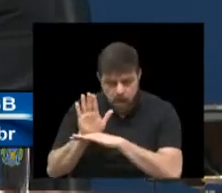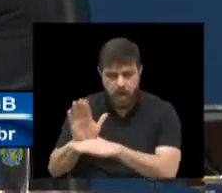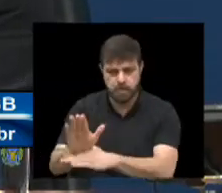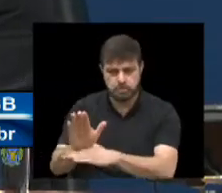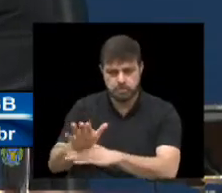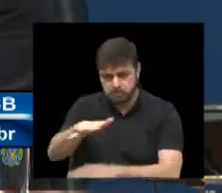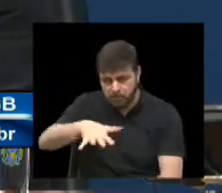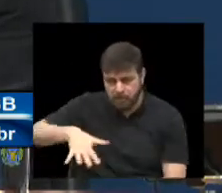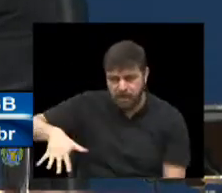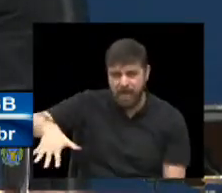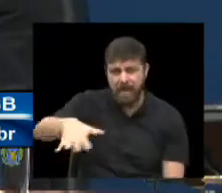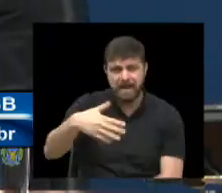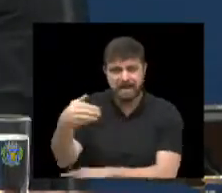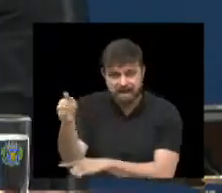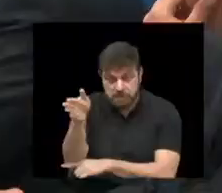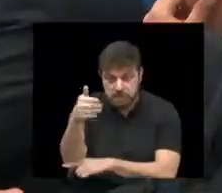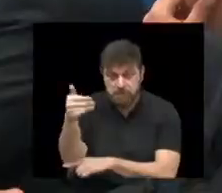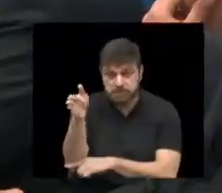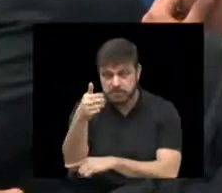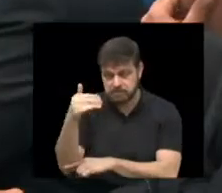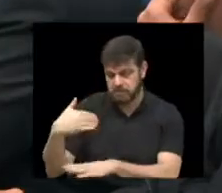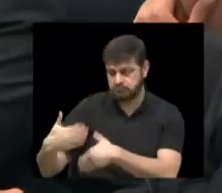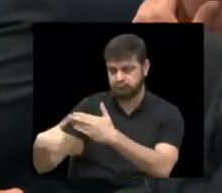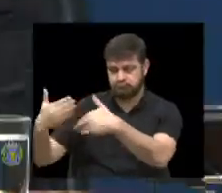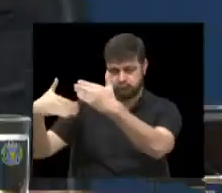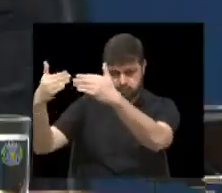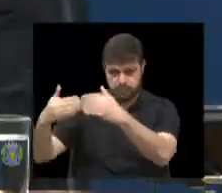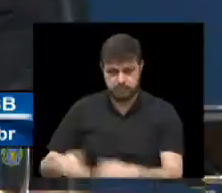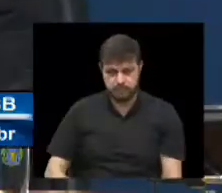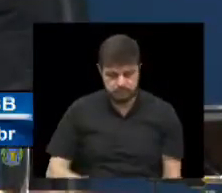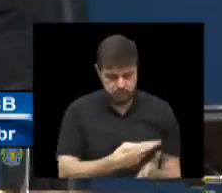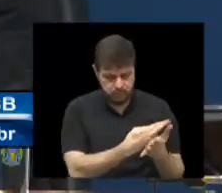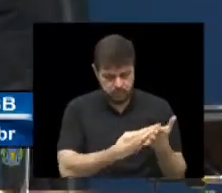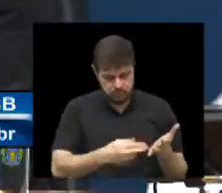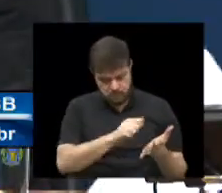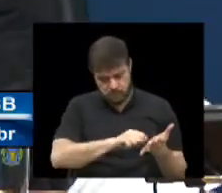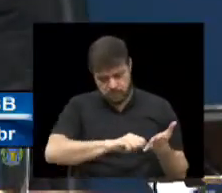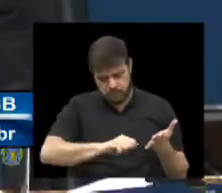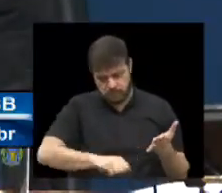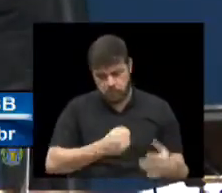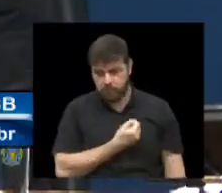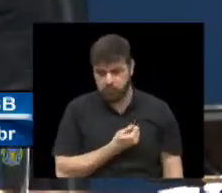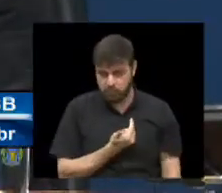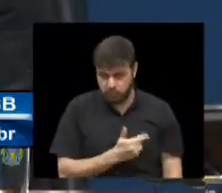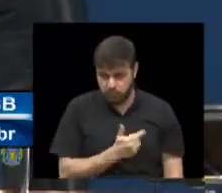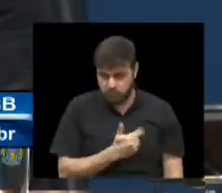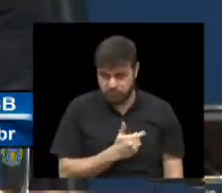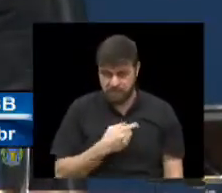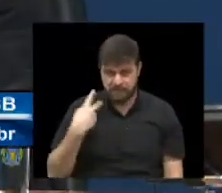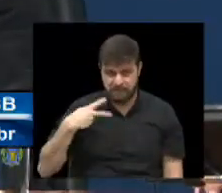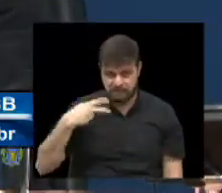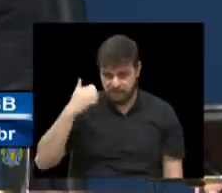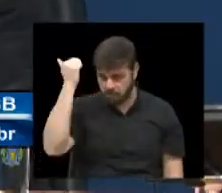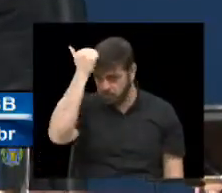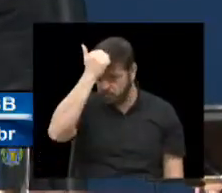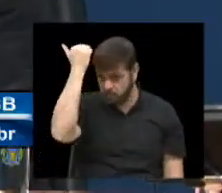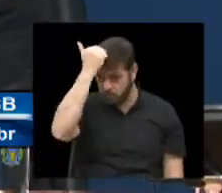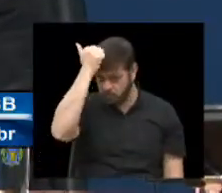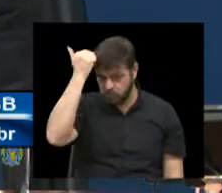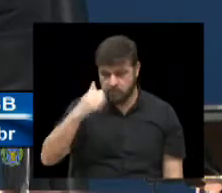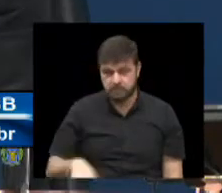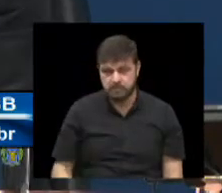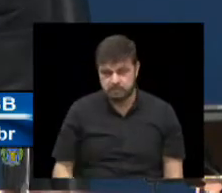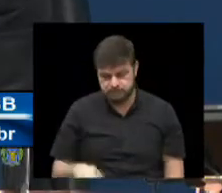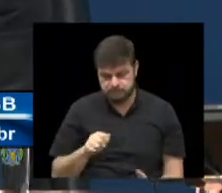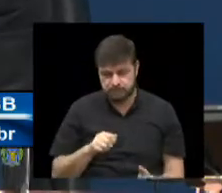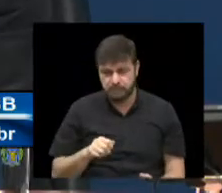do Jardim das Bandeiras. Encaminhe-se. Requerimento ainda sem número de autoria do vereador Ailton da Farmácia, do PSD,